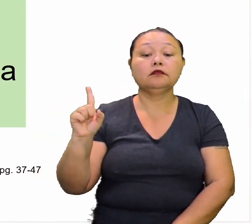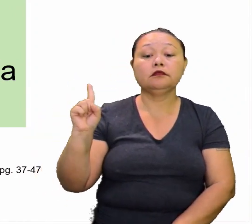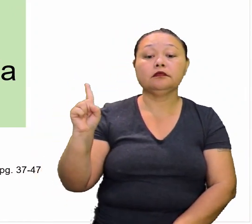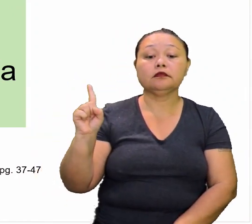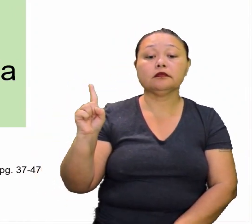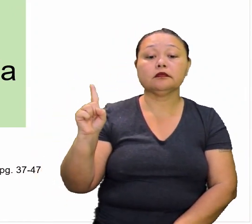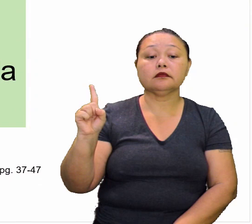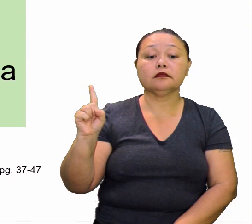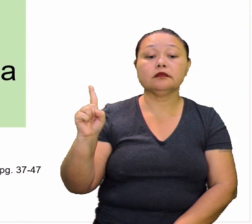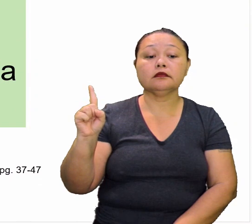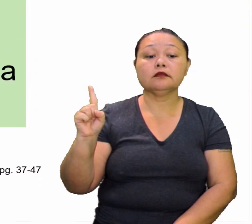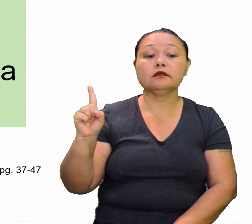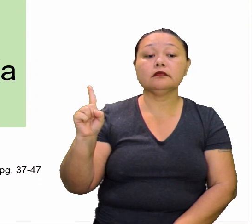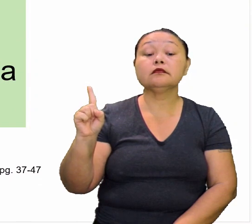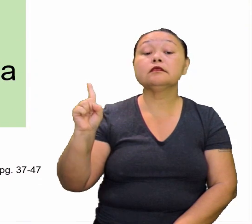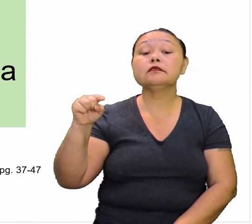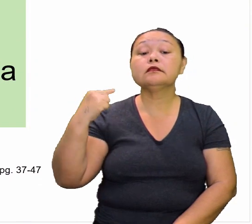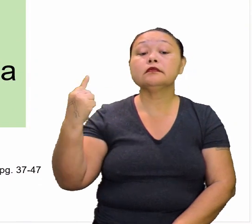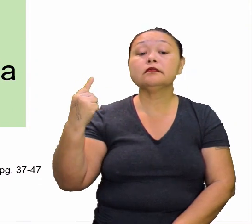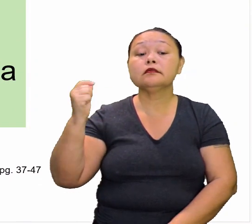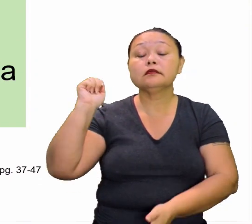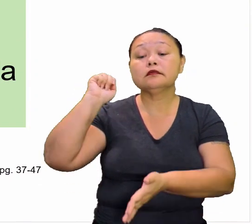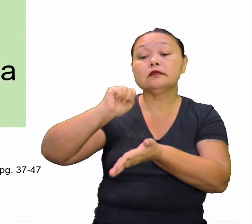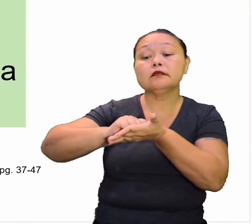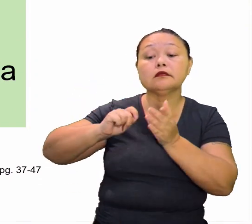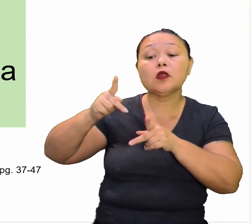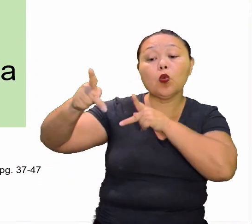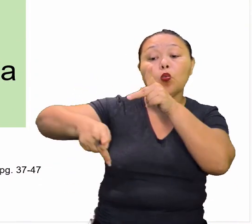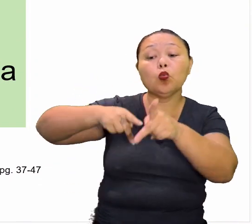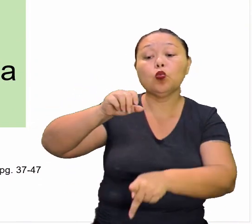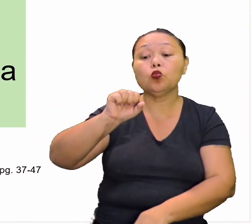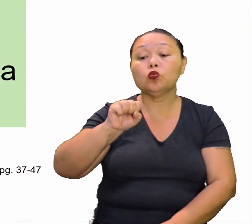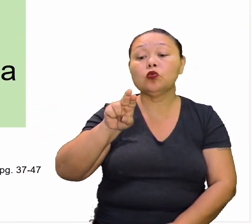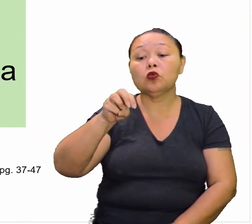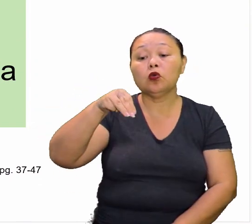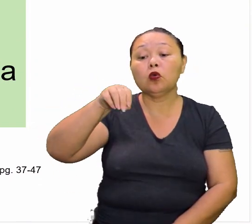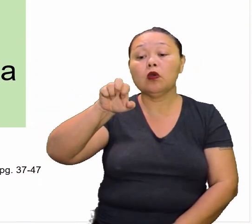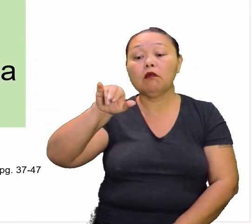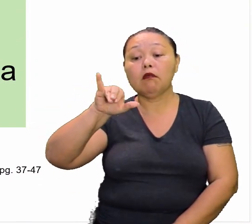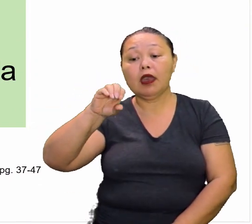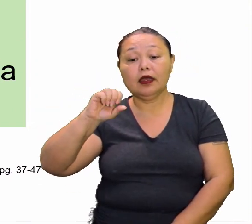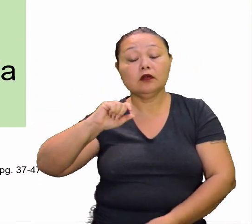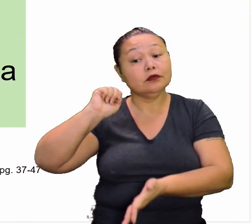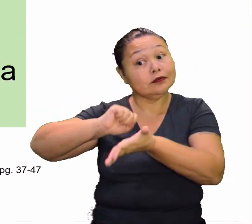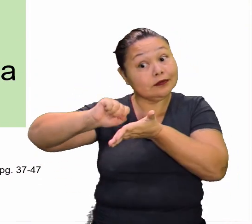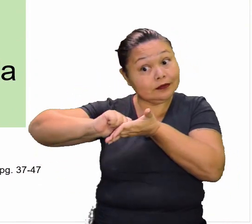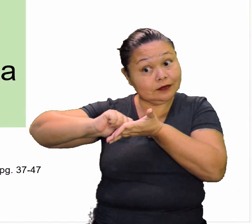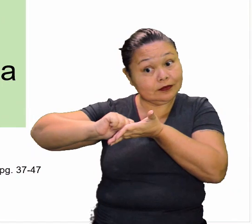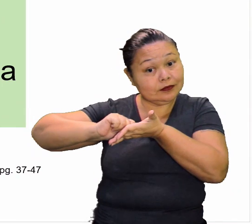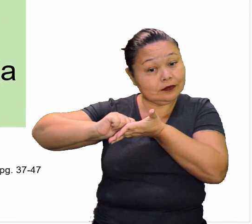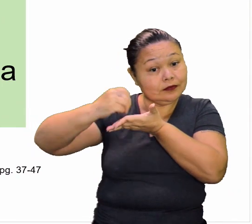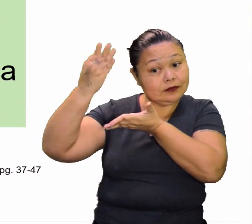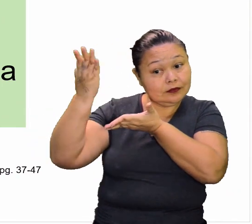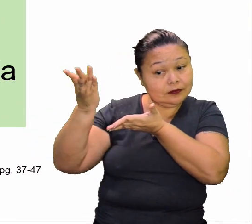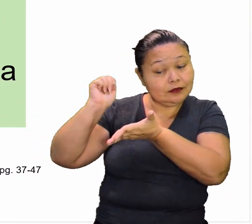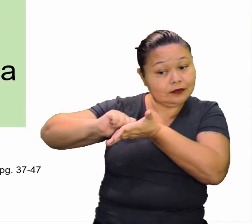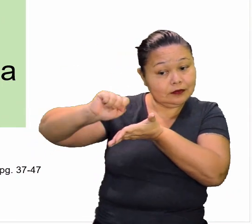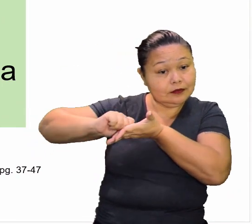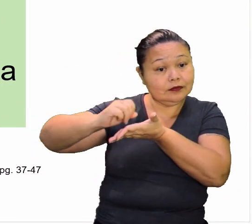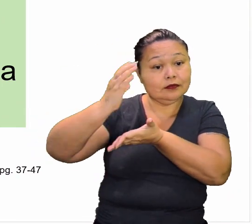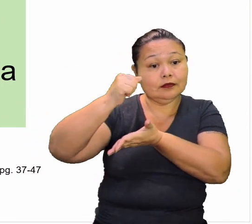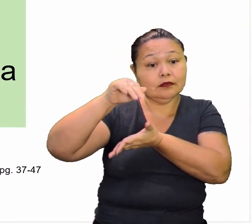Ó, foi obra dos sumérios. Essa